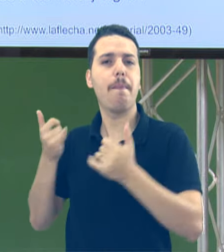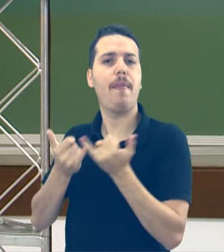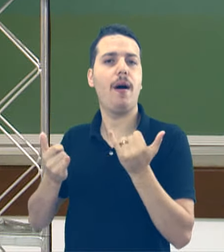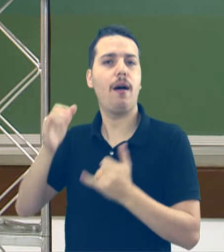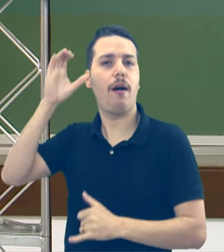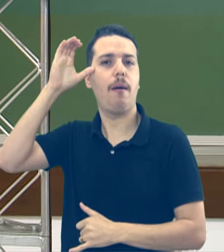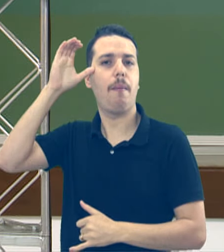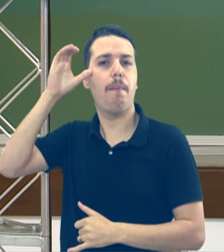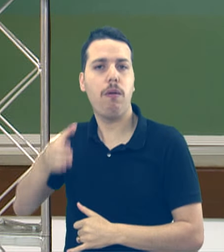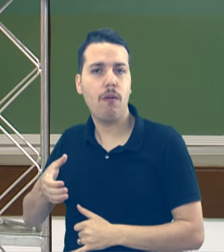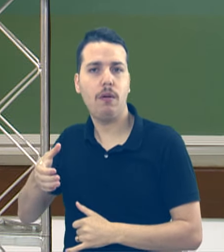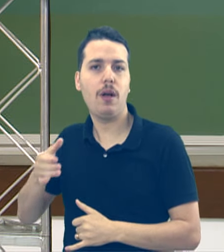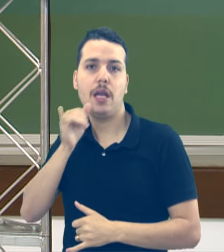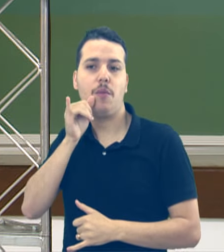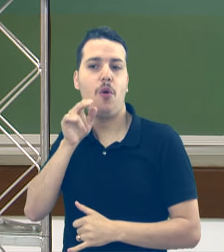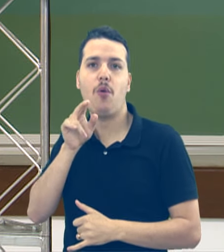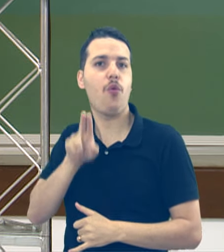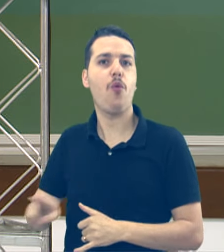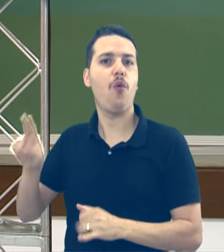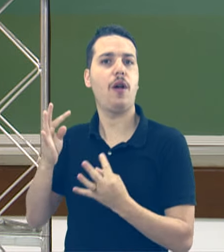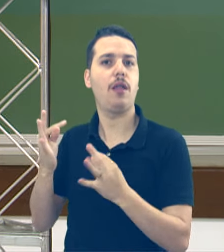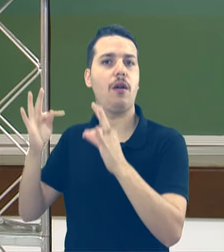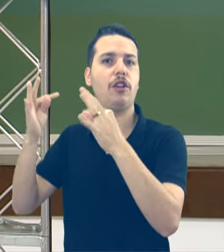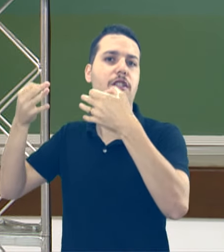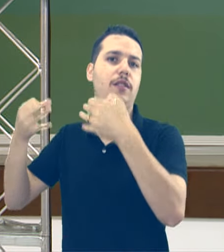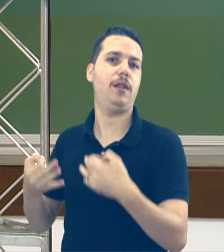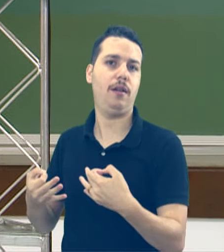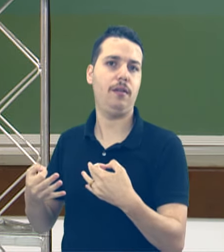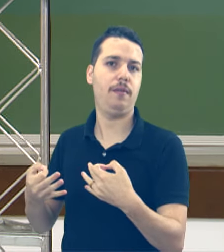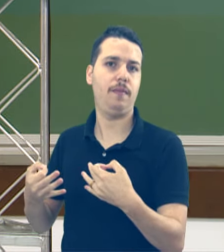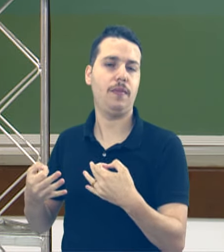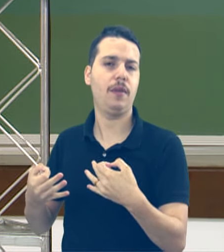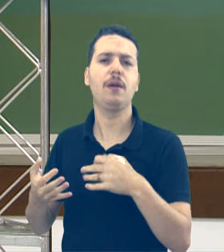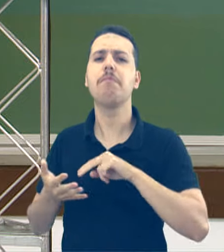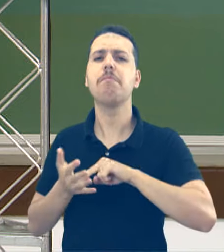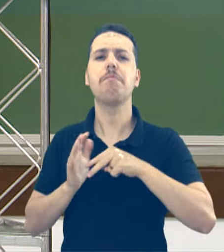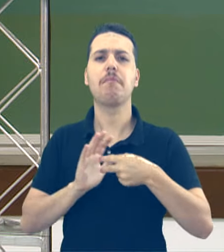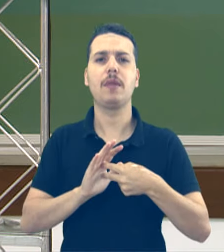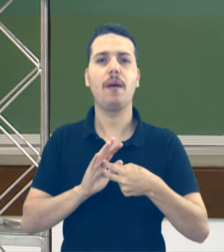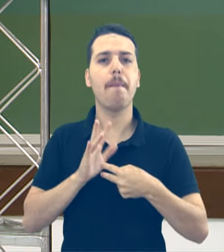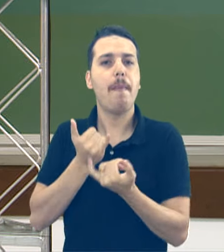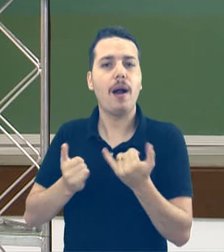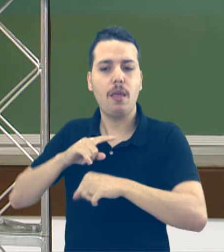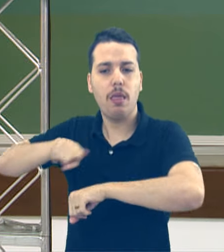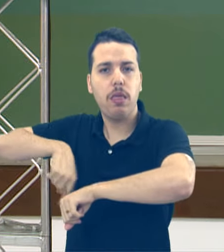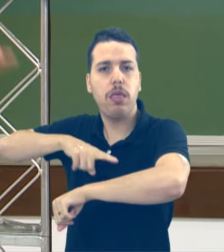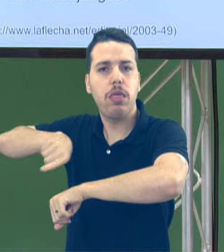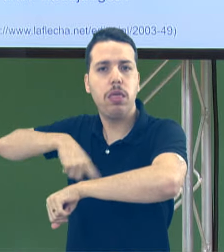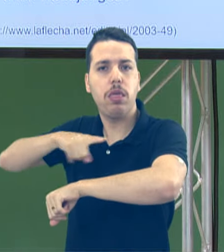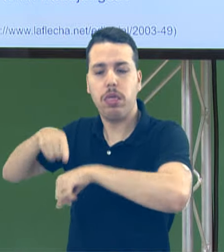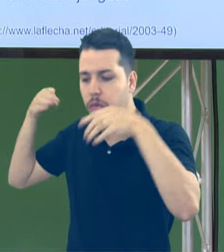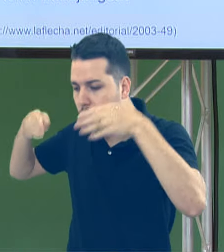consciência, não utilizam a tecnologia de forma adequada. Ou seja, perdendo o seu tempo em